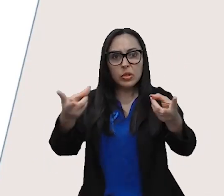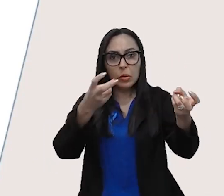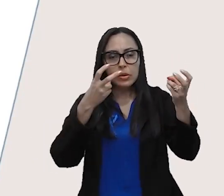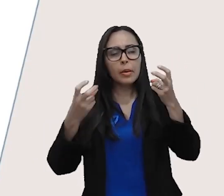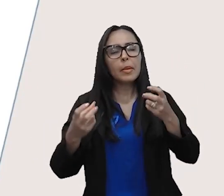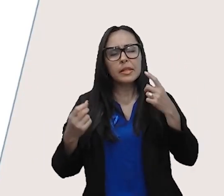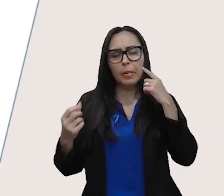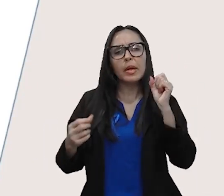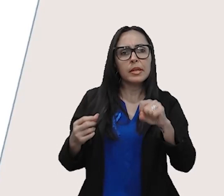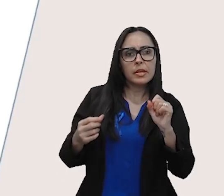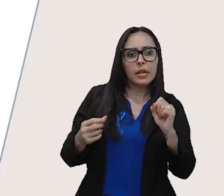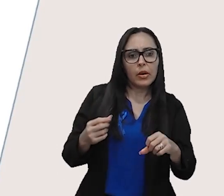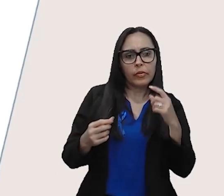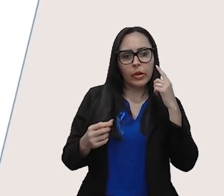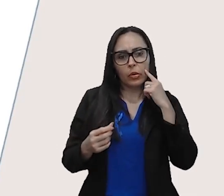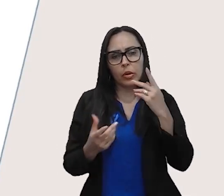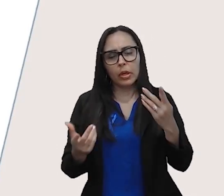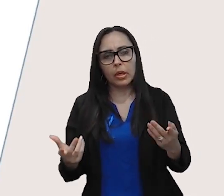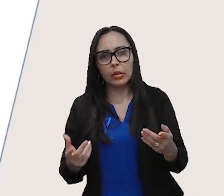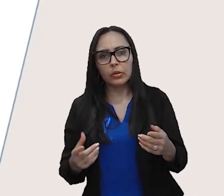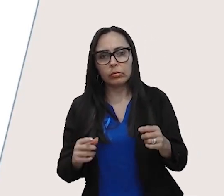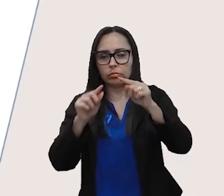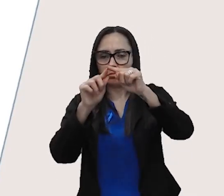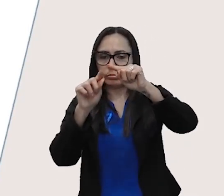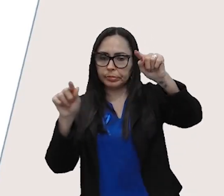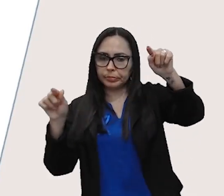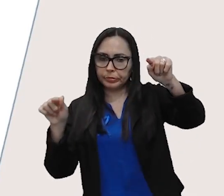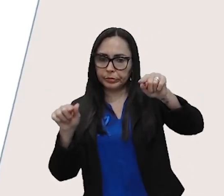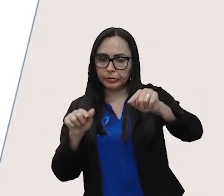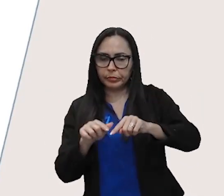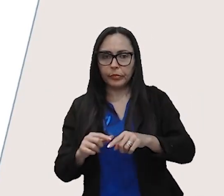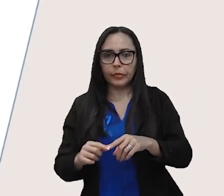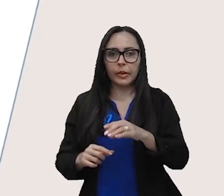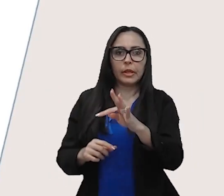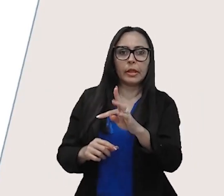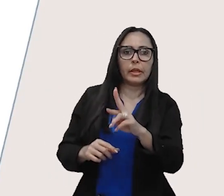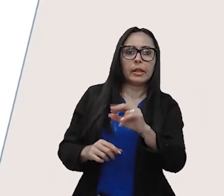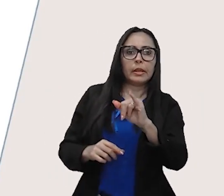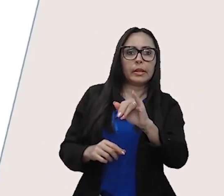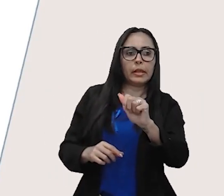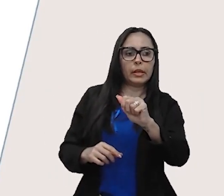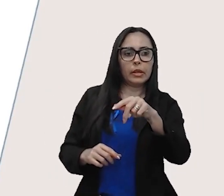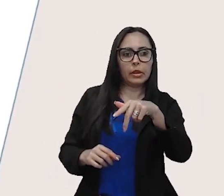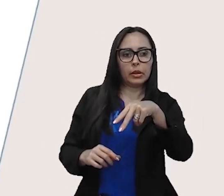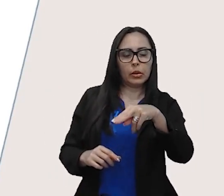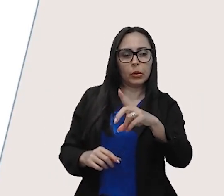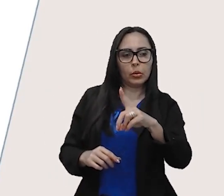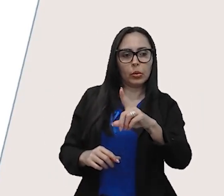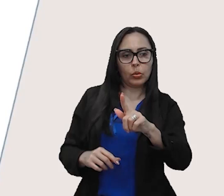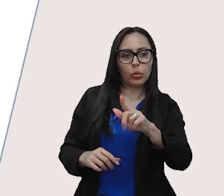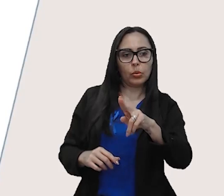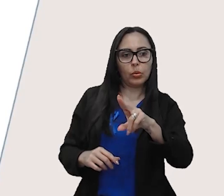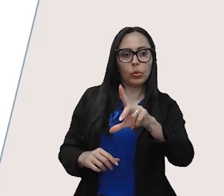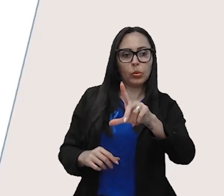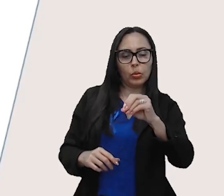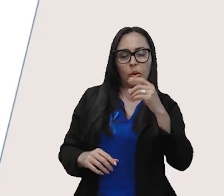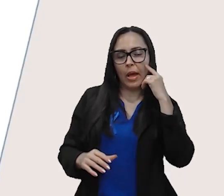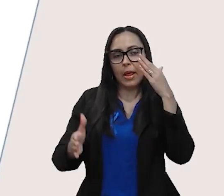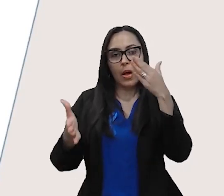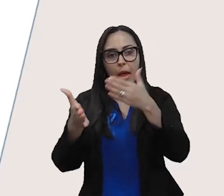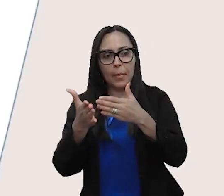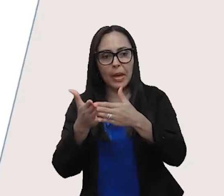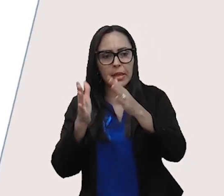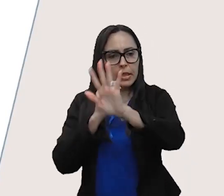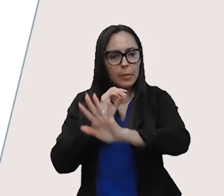uma figura muito massa da geometria, que é o triângulo. Ou seja, triângulo é uma região limitada